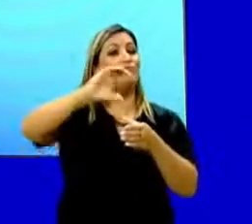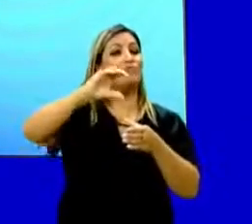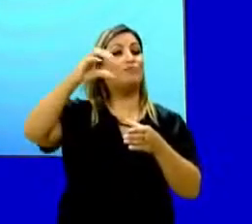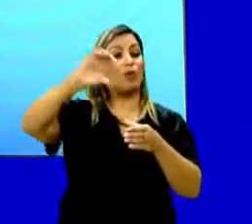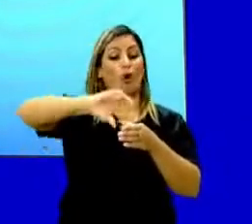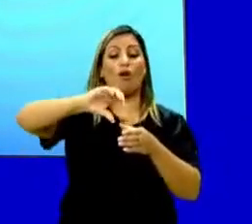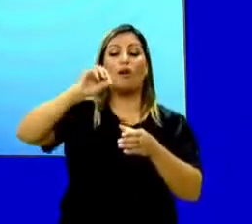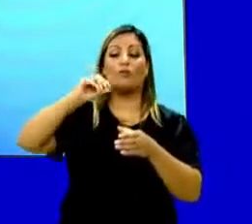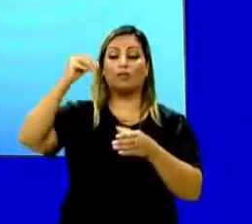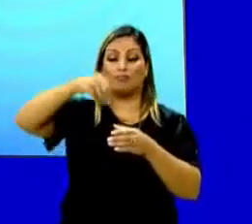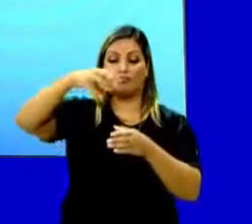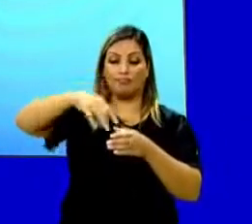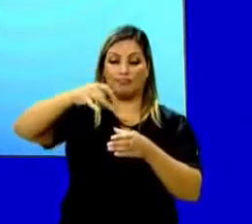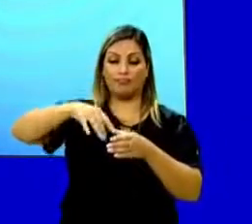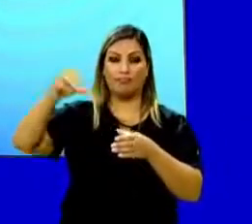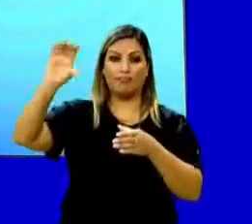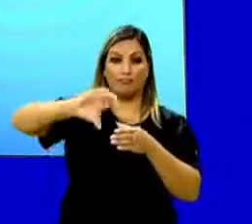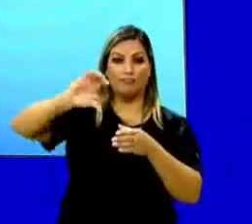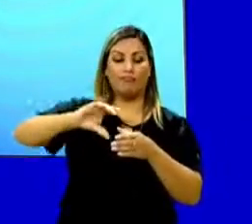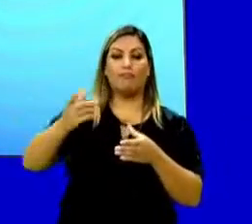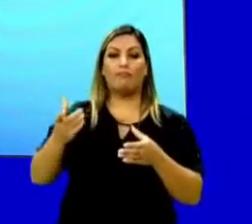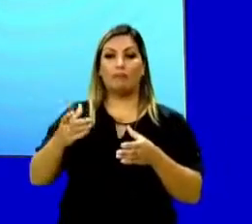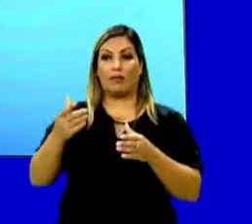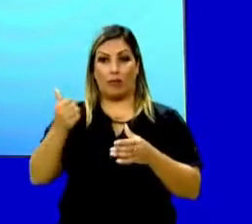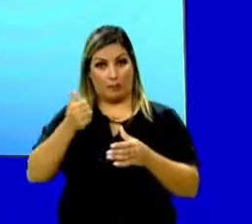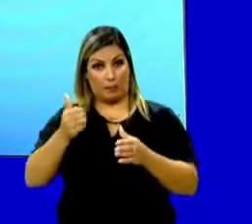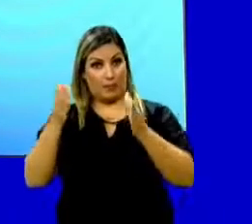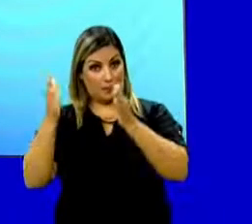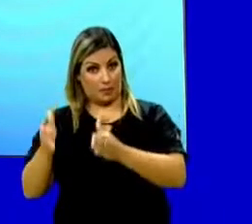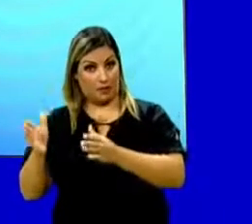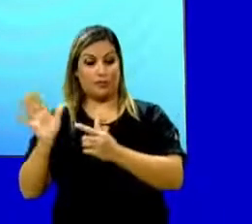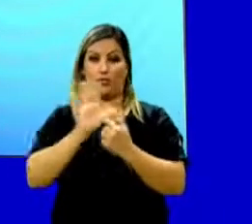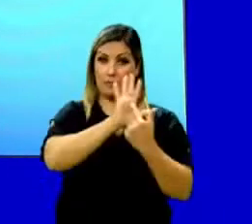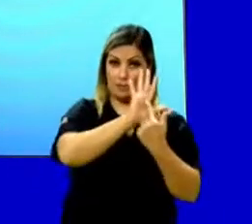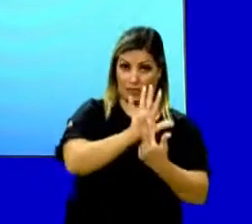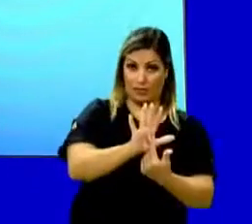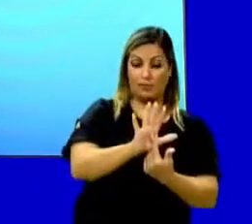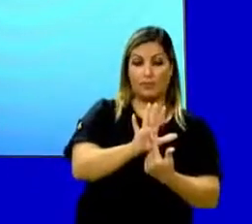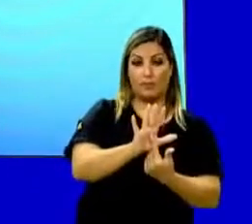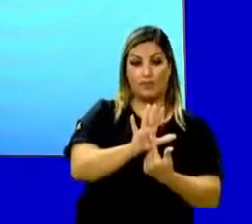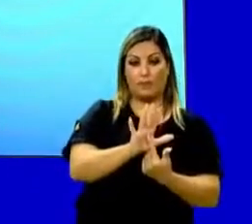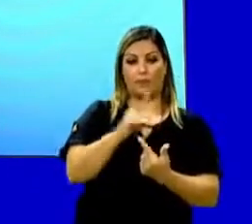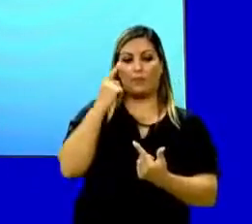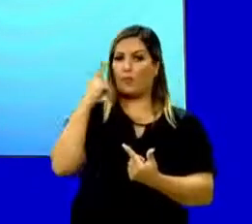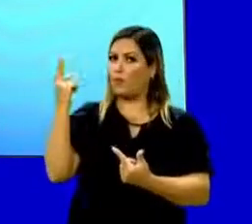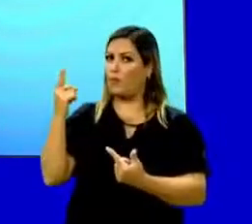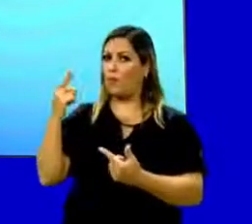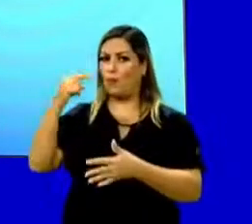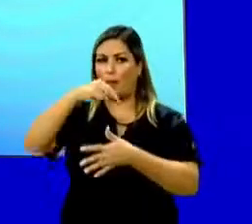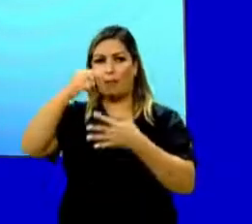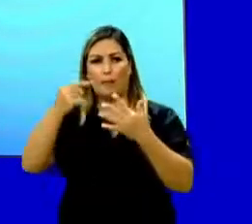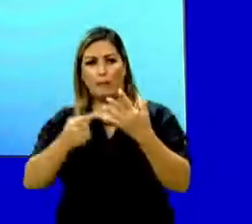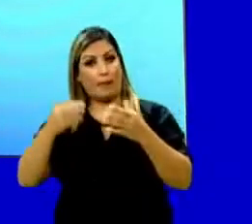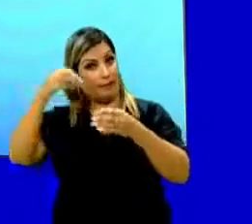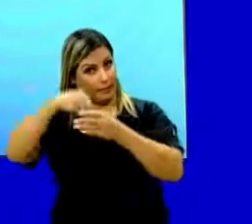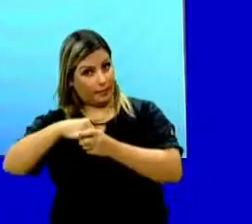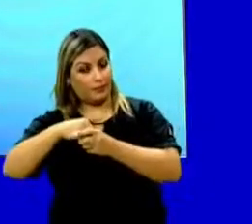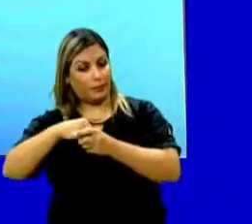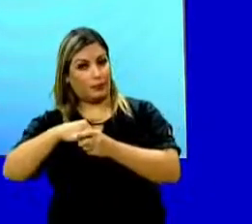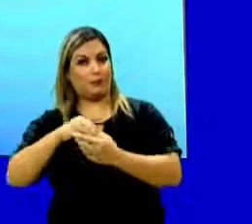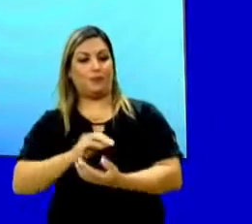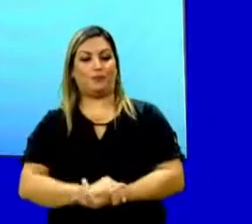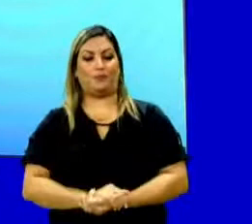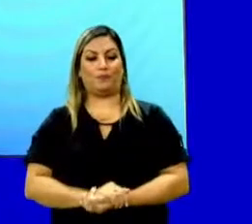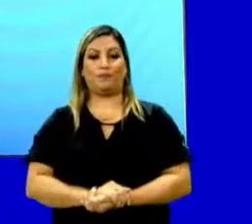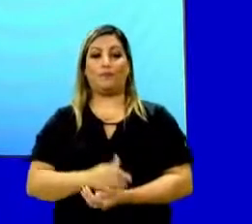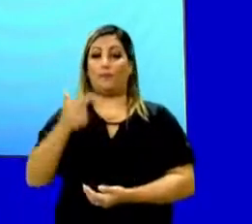ingredientes? A primeira parte desse texto ele é expositivo. Ele apresenta os ingredientes. Aí a